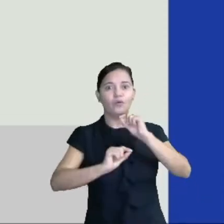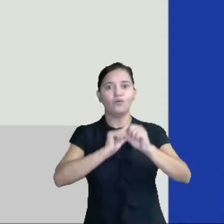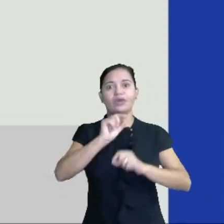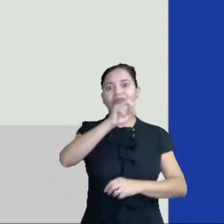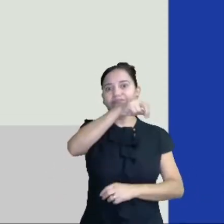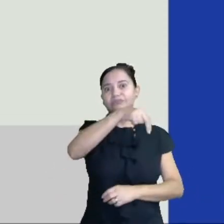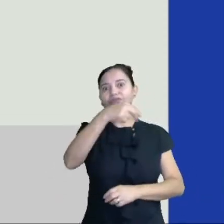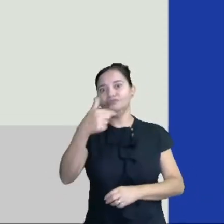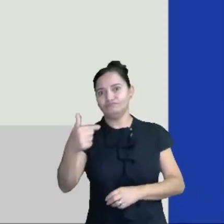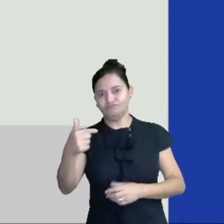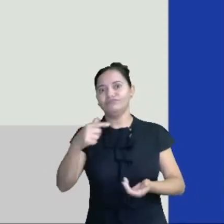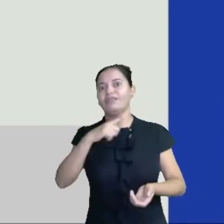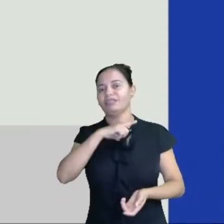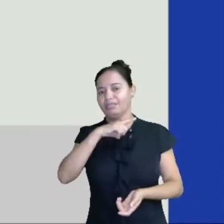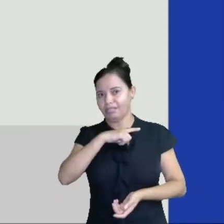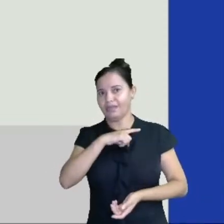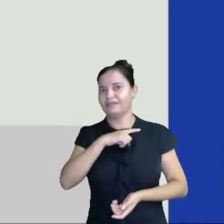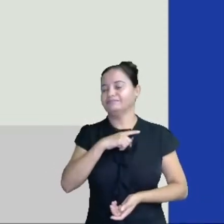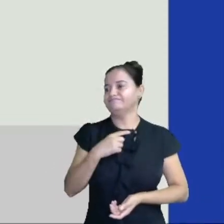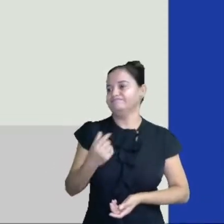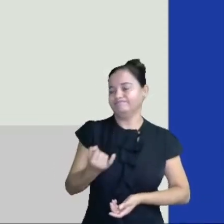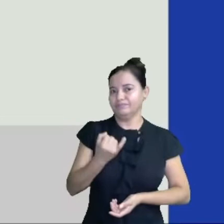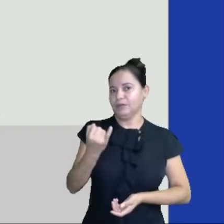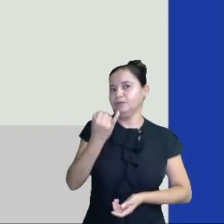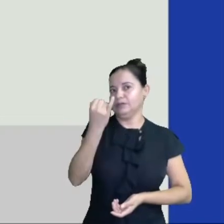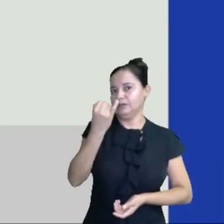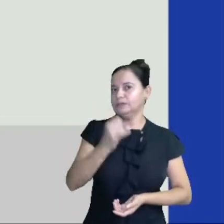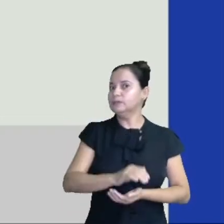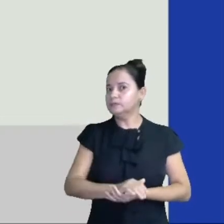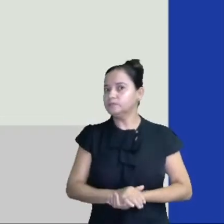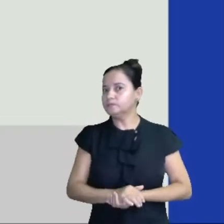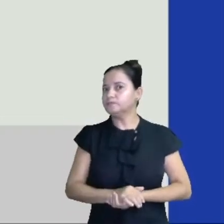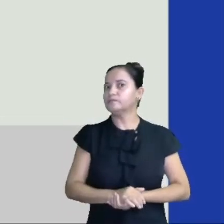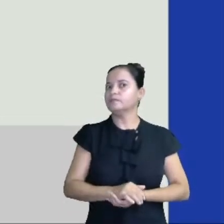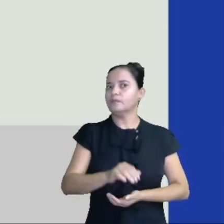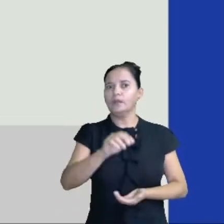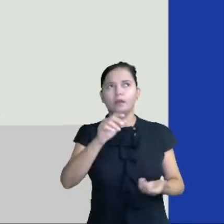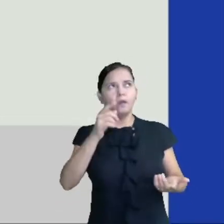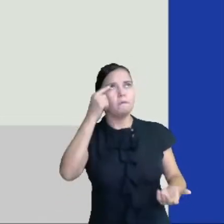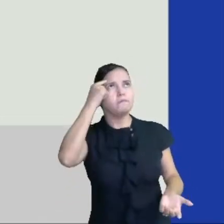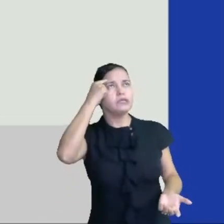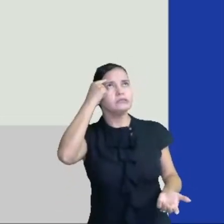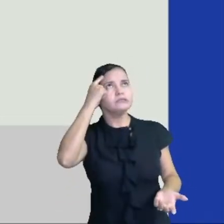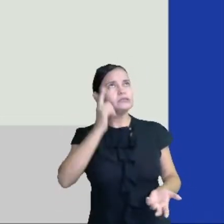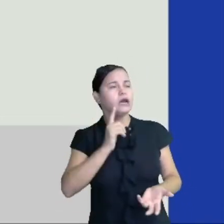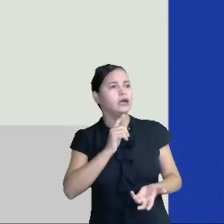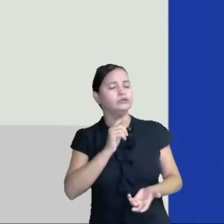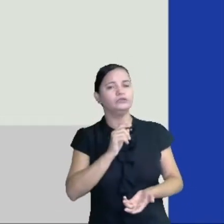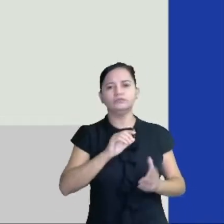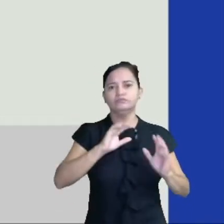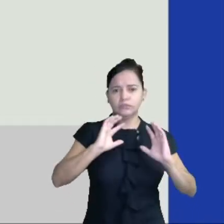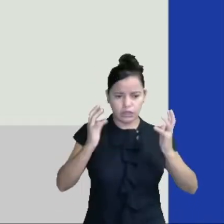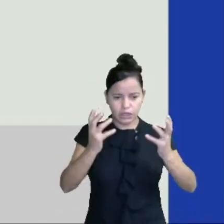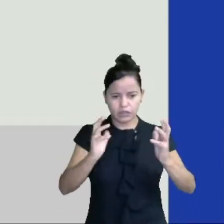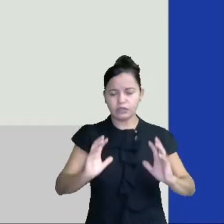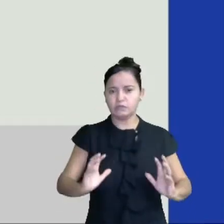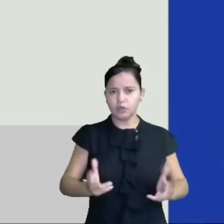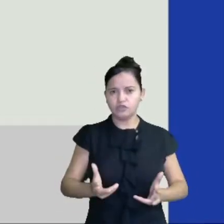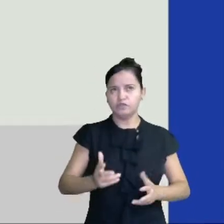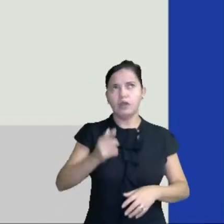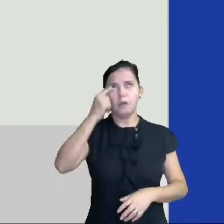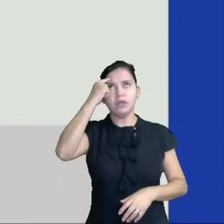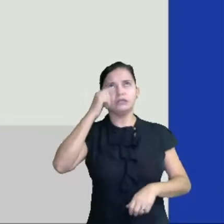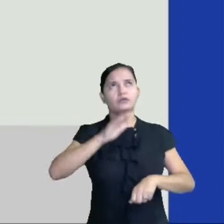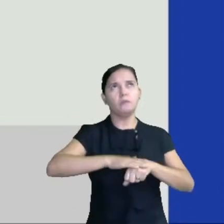ouvir. 78% nitrogênio. Porque muita gente deve estar dizendo assim, poxa, Prígio, minha vida toda eu pensei que nossa atmosfera era formada muito mais de